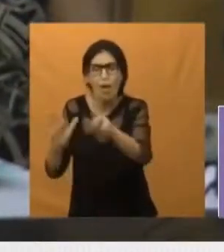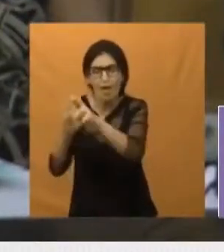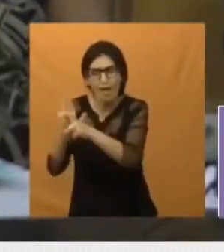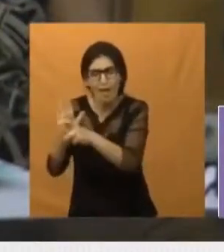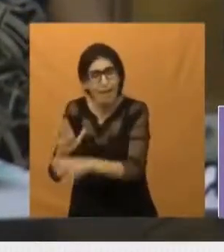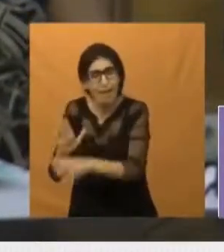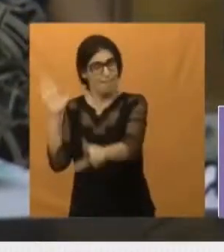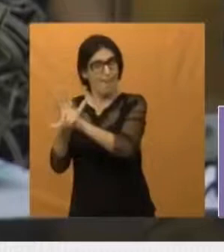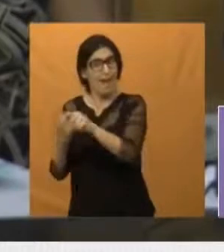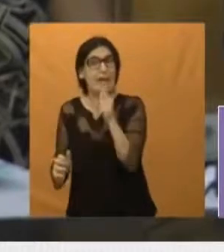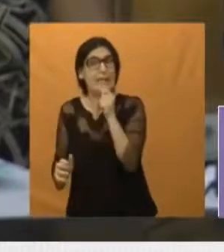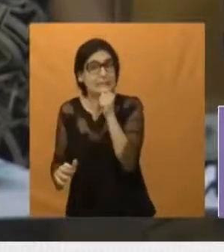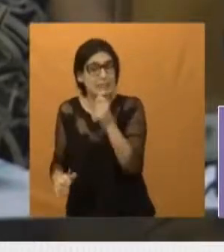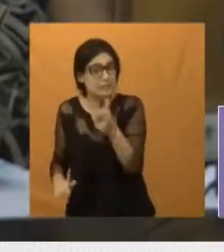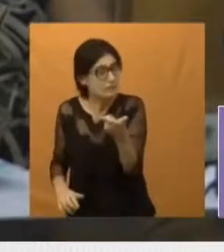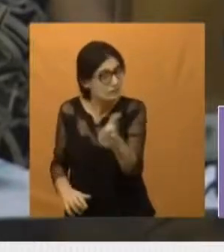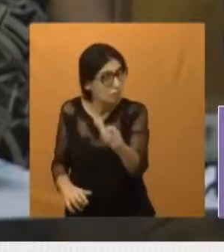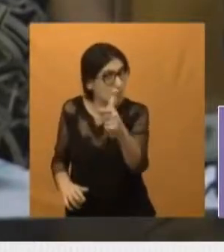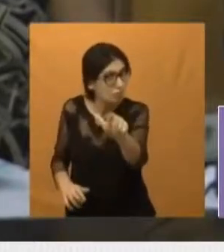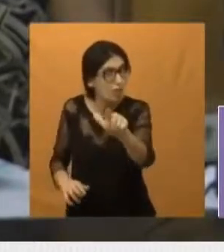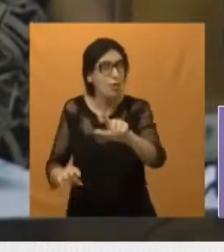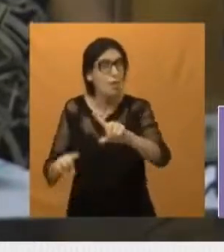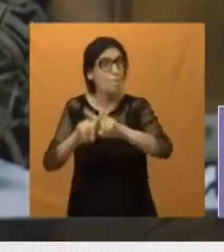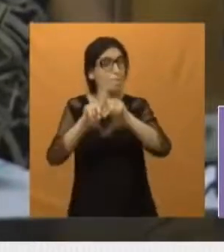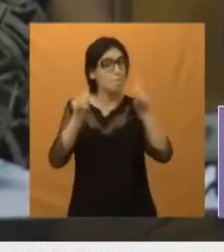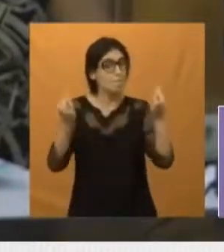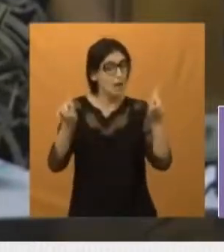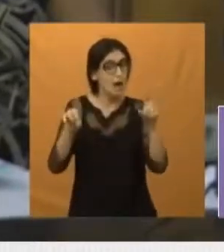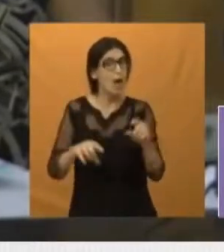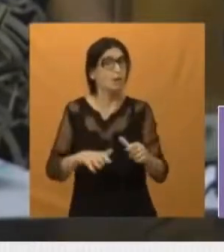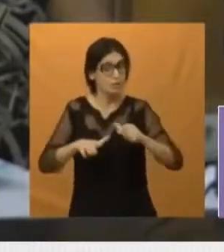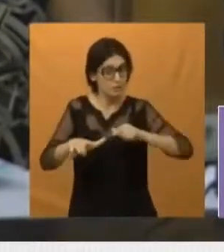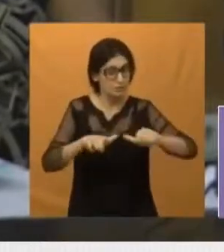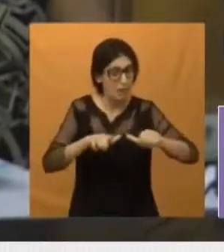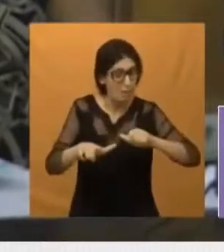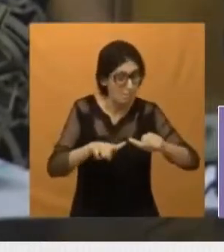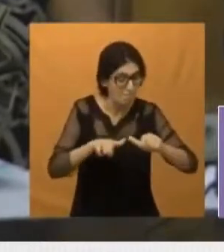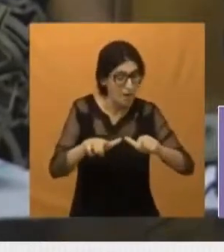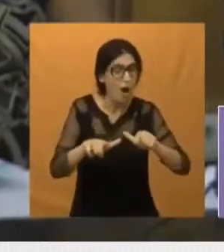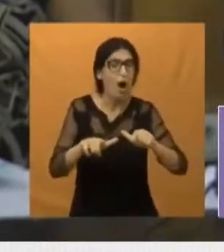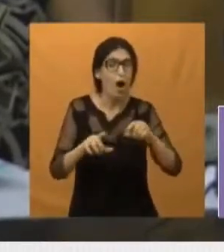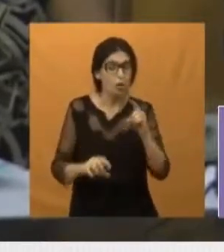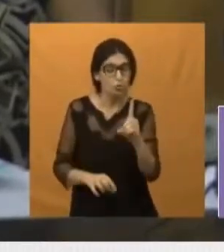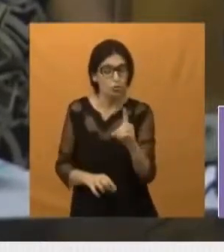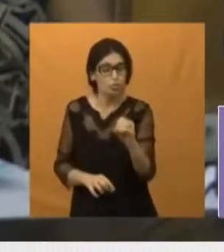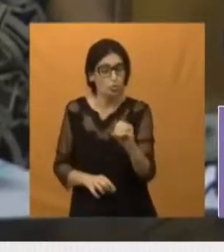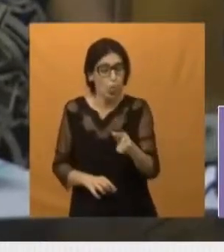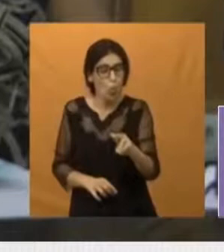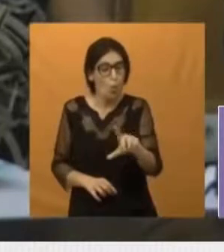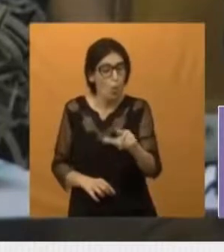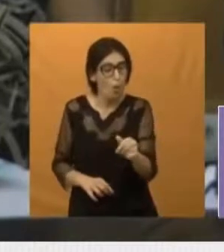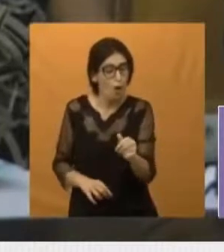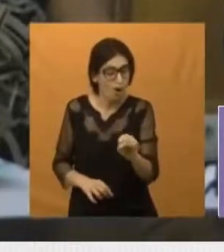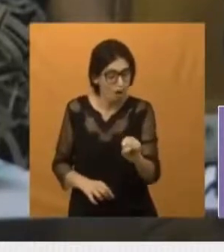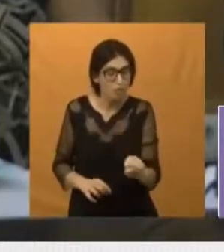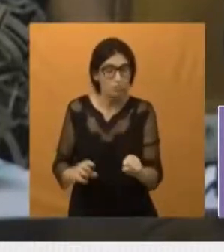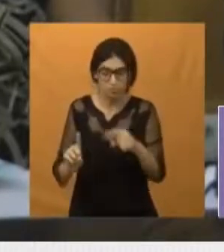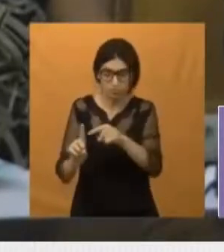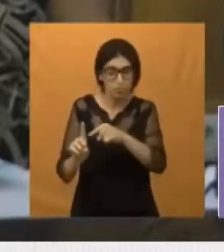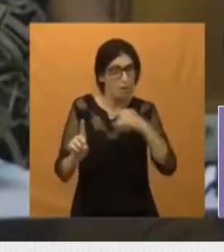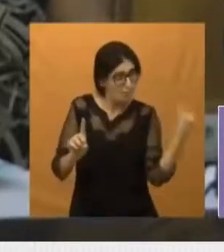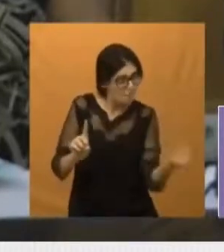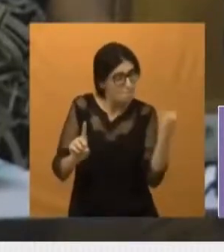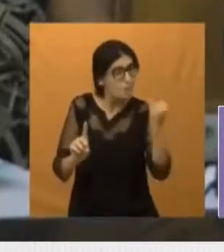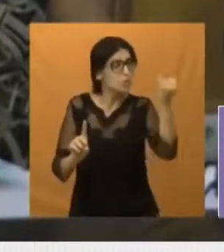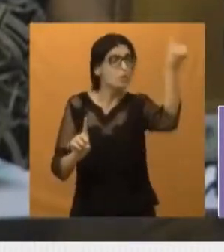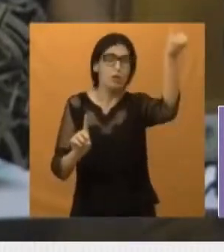regulamentação legal, mas ela é reconhecida como um trabalho, aguarde-se ansiosamente por essa regulamentação. Então, já tem um